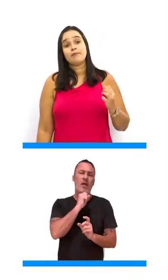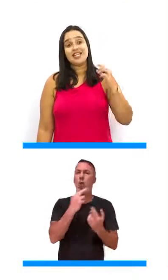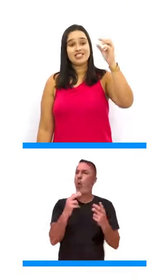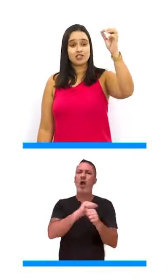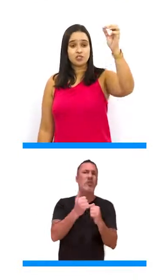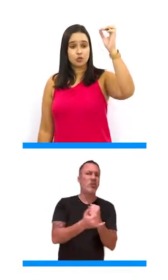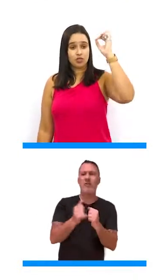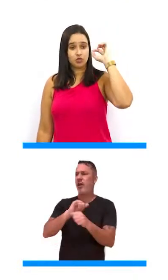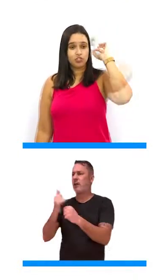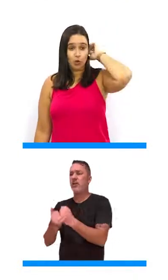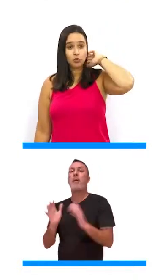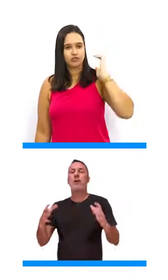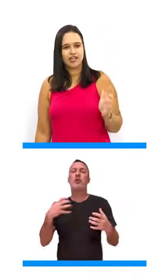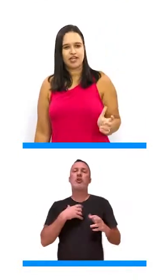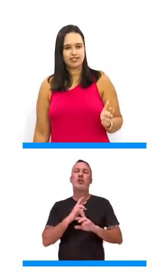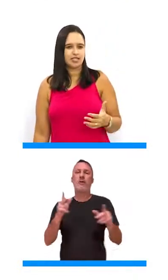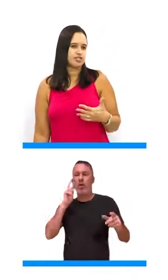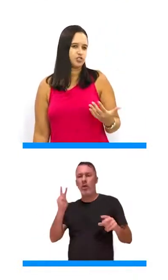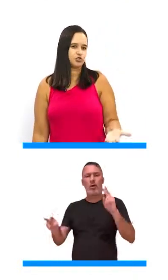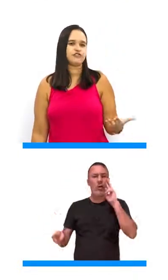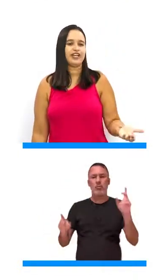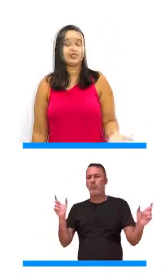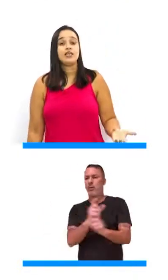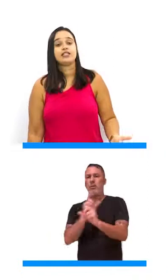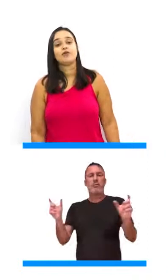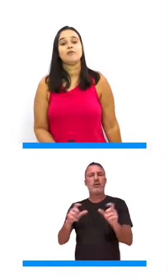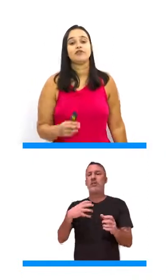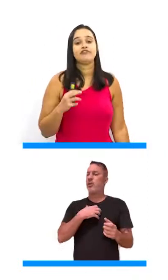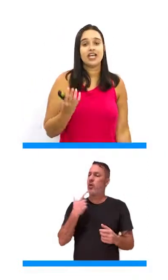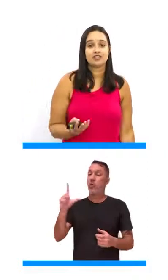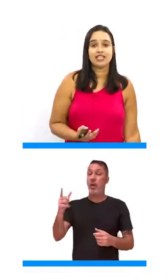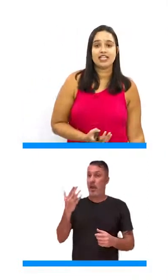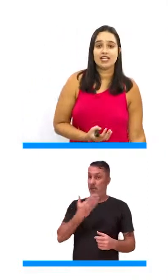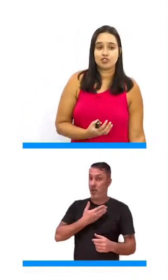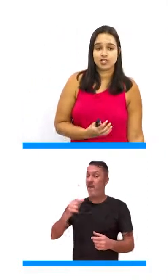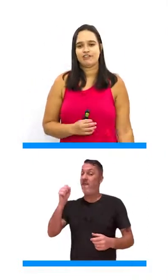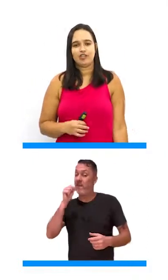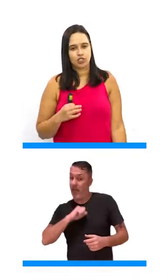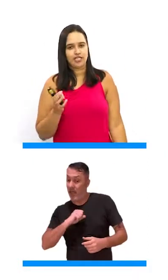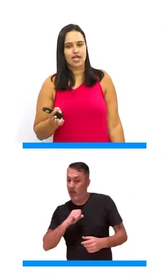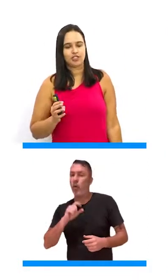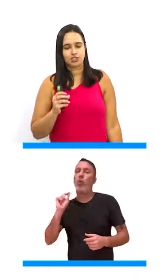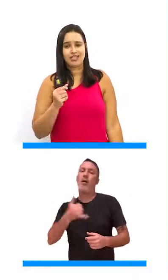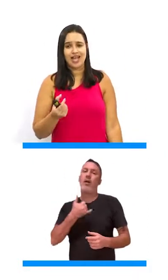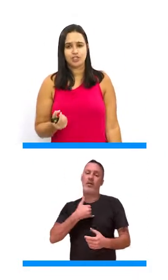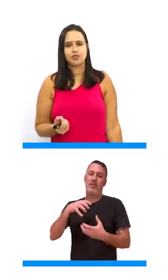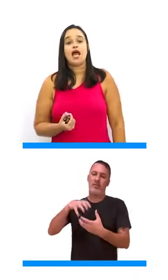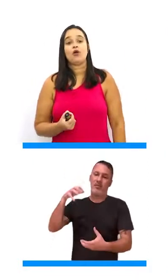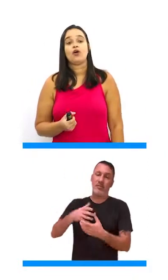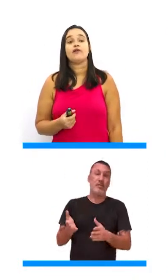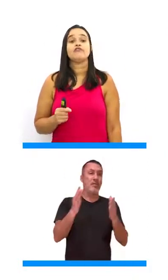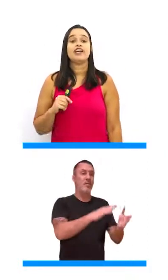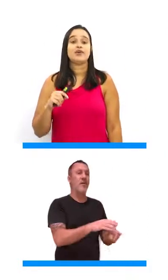adjetivo, mas em situações pouco diferentes tem sentidos diferentes. Então, amigo velho dá a ideia de quê? Faixa etária, de idade